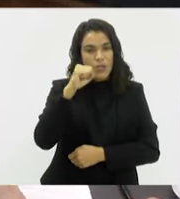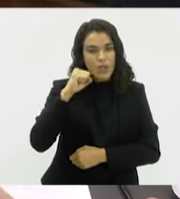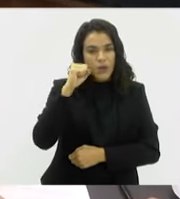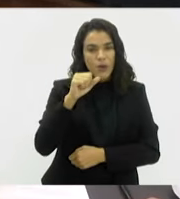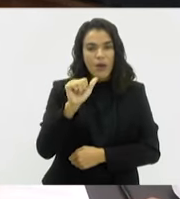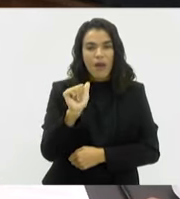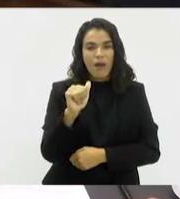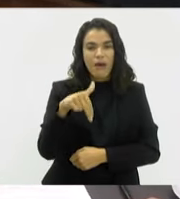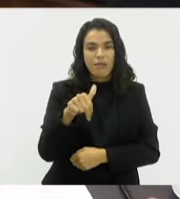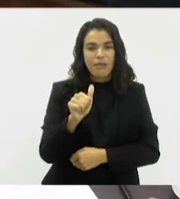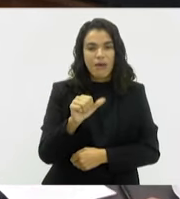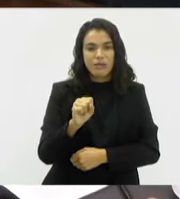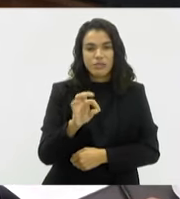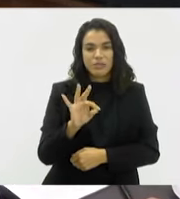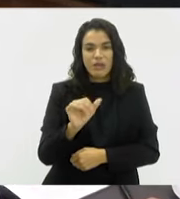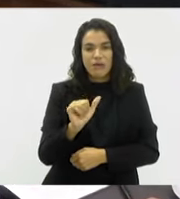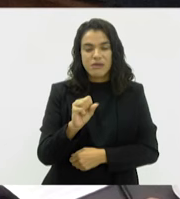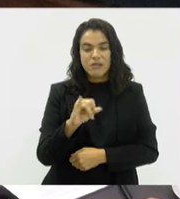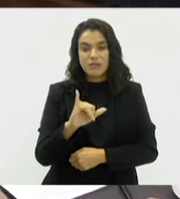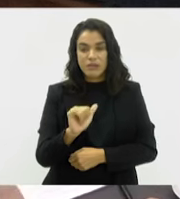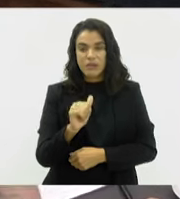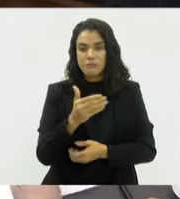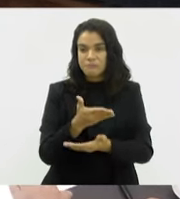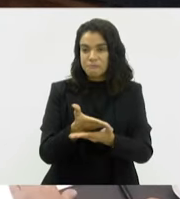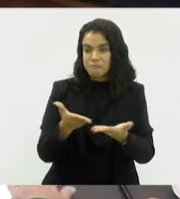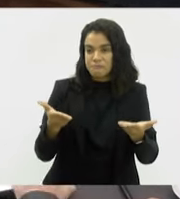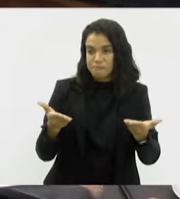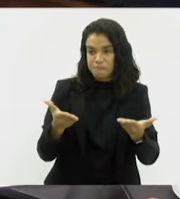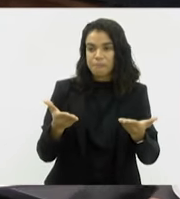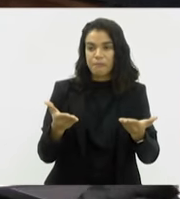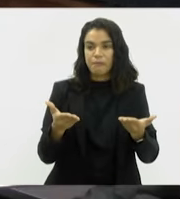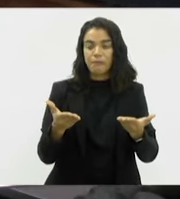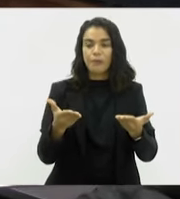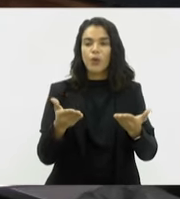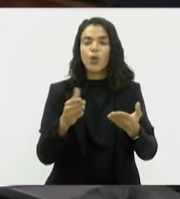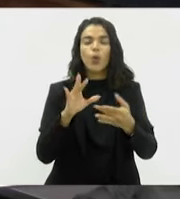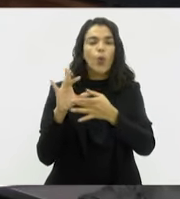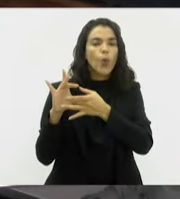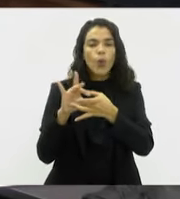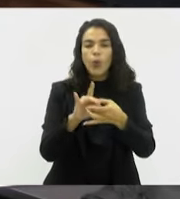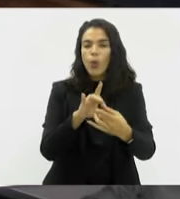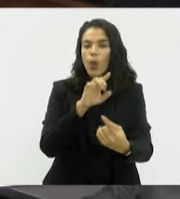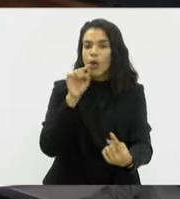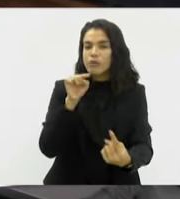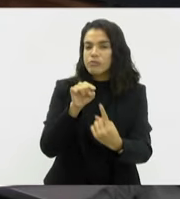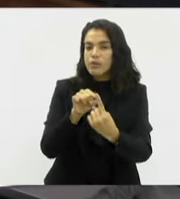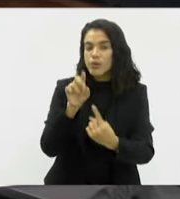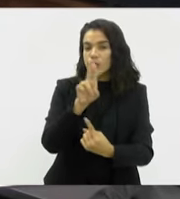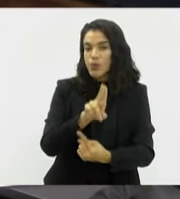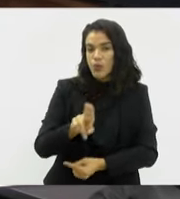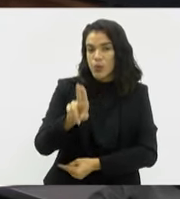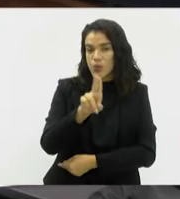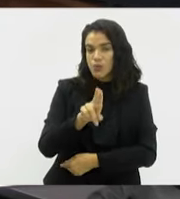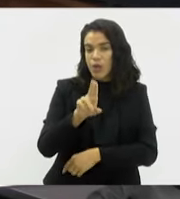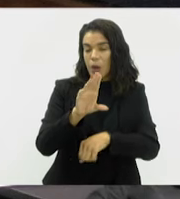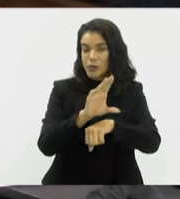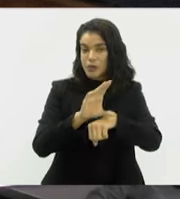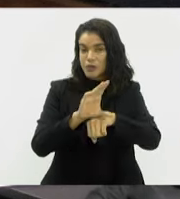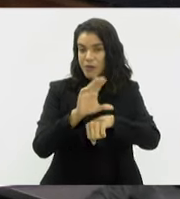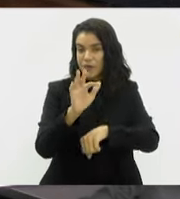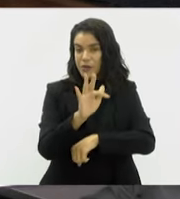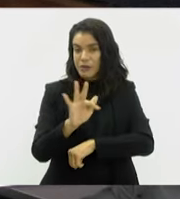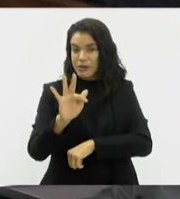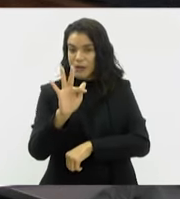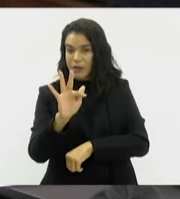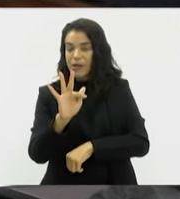acrescentaram mais um item ou outro, que é esse que estão com os senhores aí, no sentido de utilizar a prerrogativa da Constituição Federal e ter